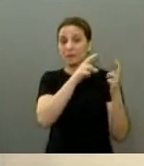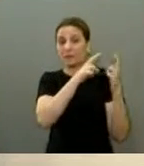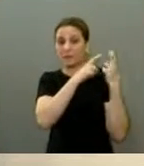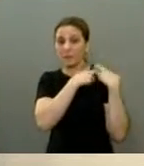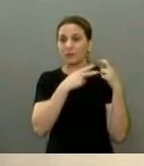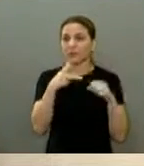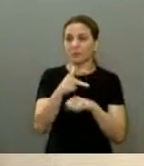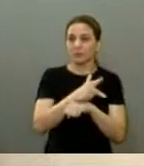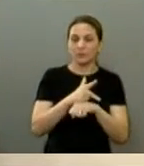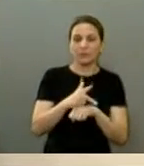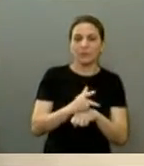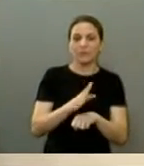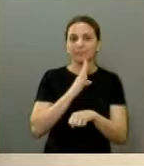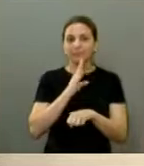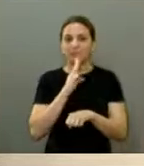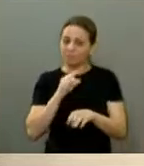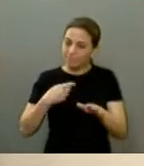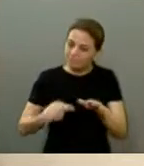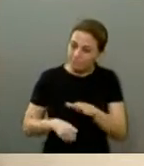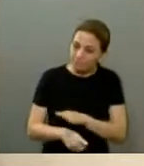de procurar escutar.